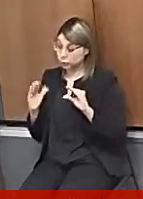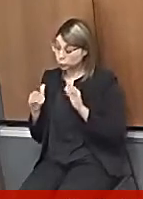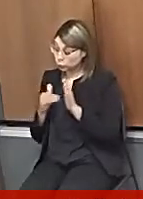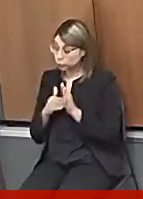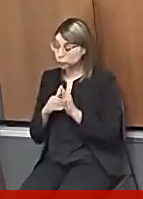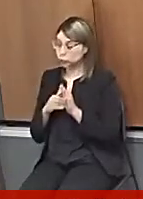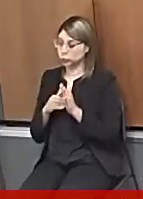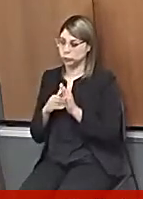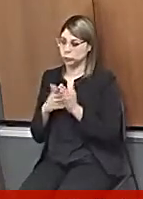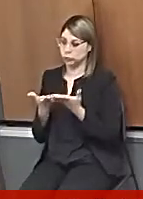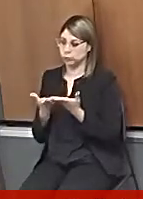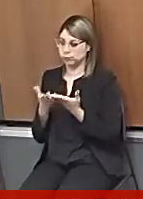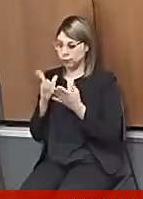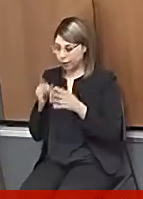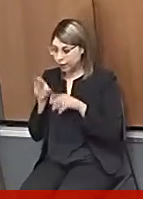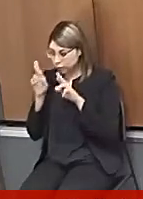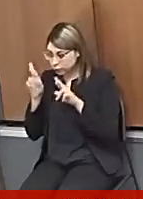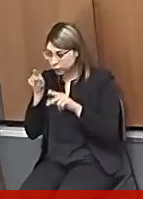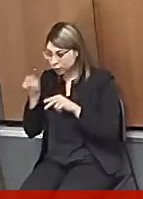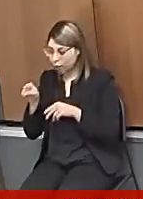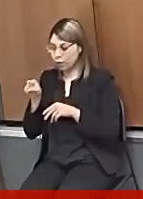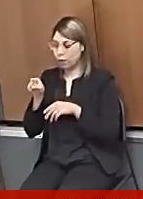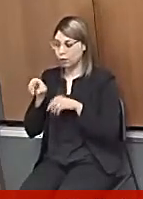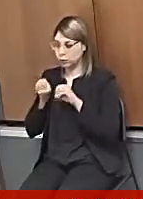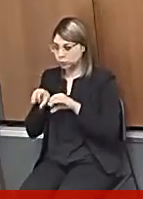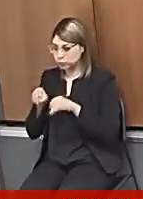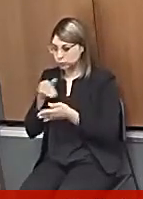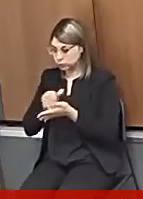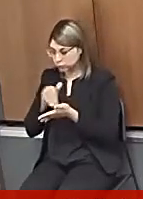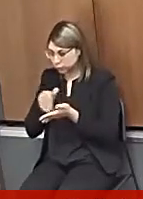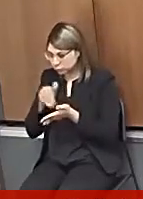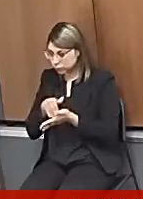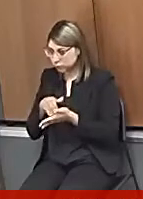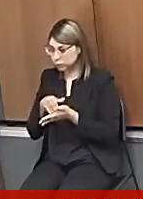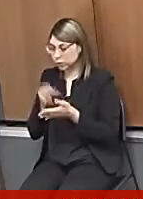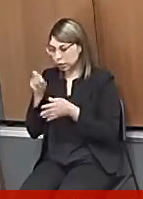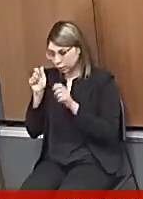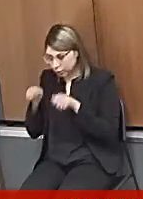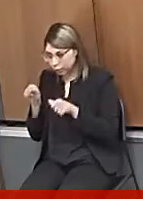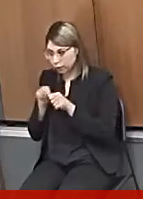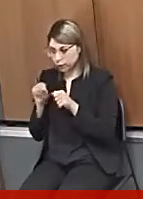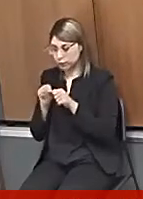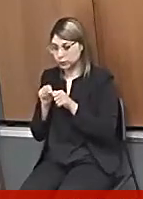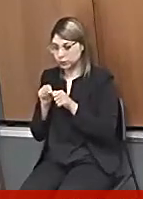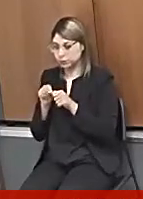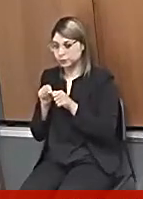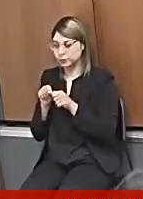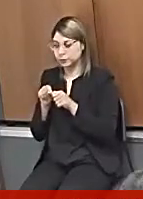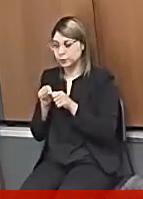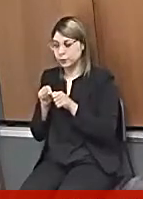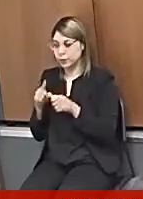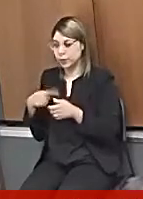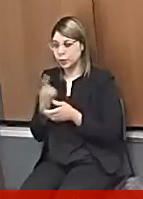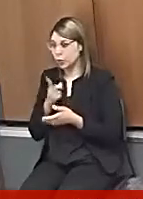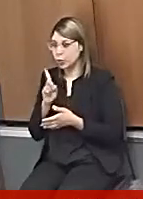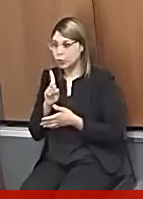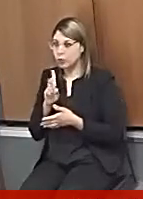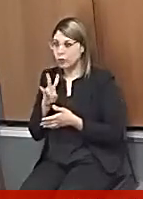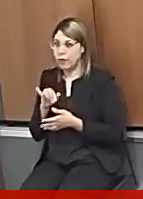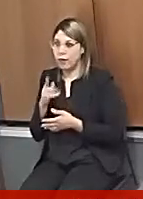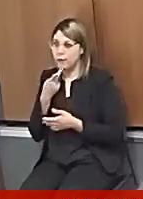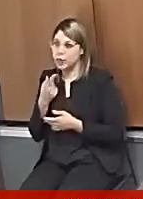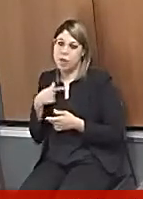né é a secretaria de educação é esse né a gente não vai se furtar